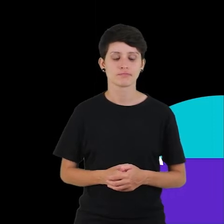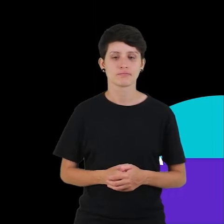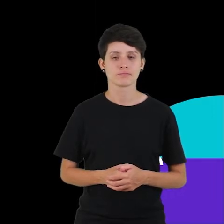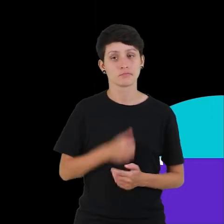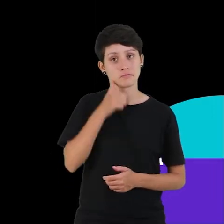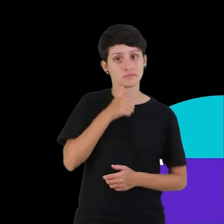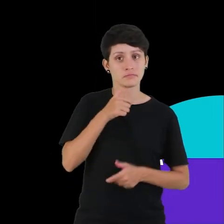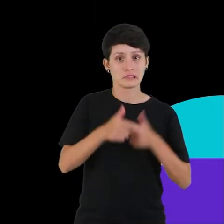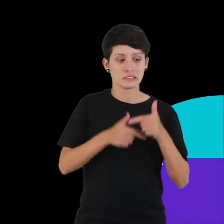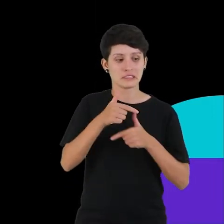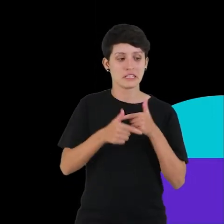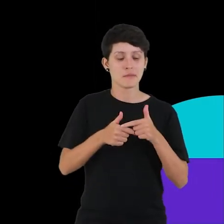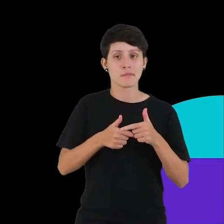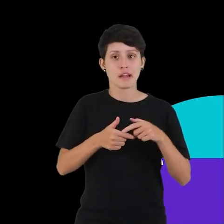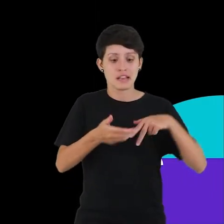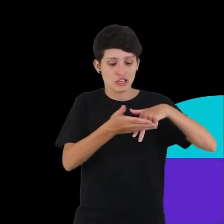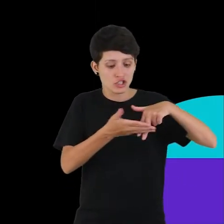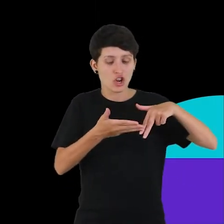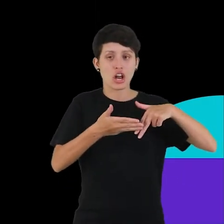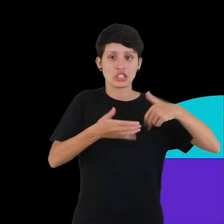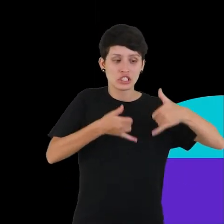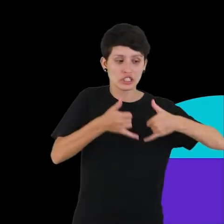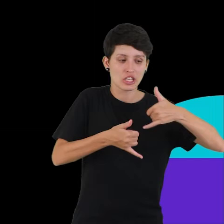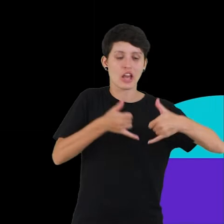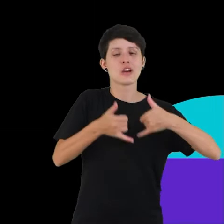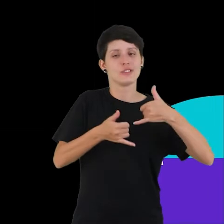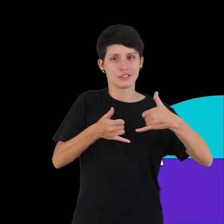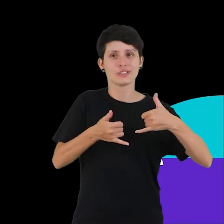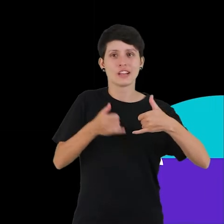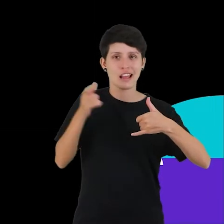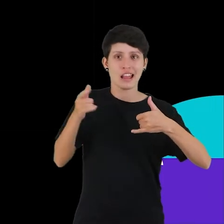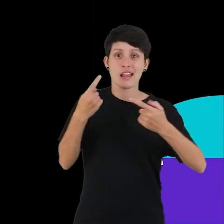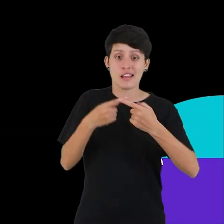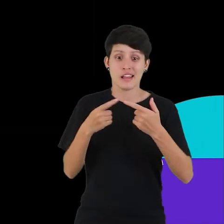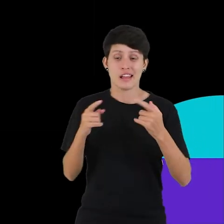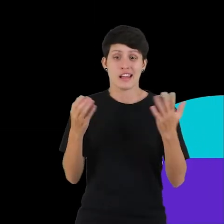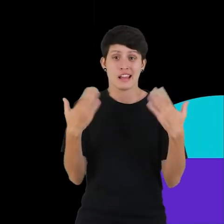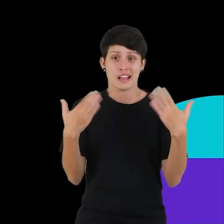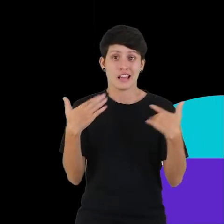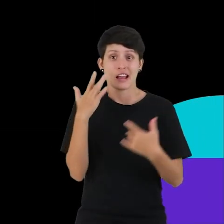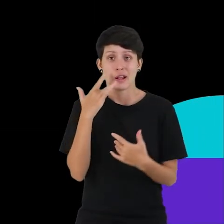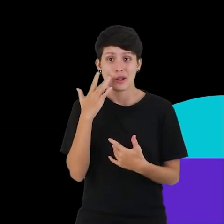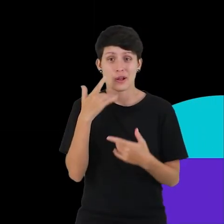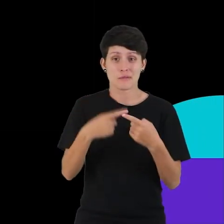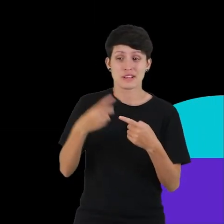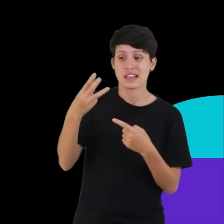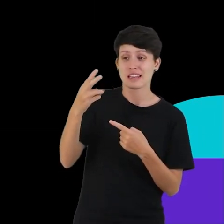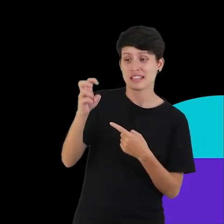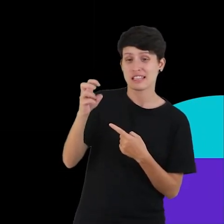fazer a entrega de kits e tudo, mas é com bastante assim, esforço.